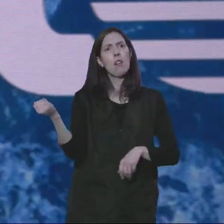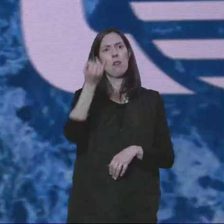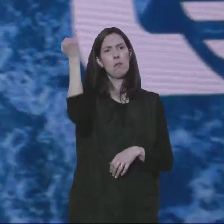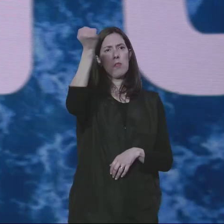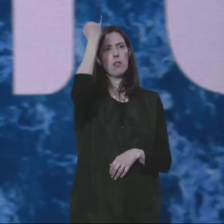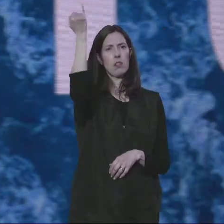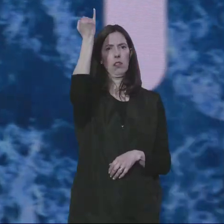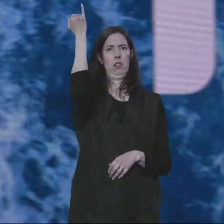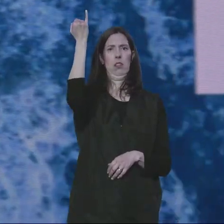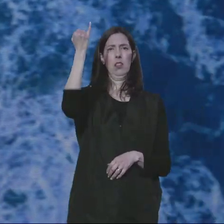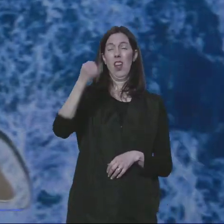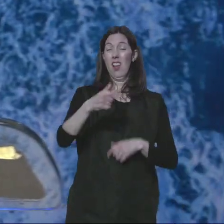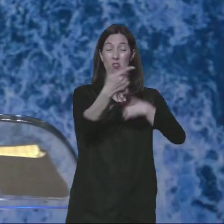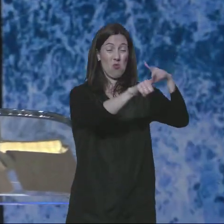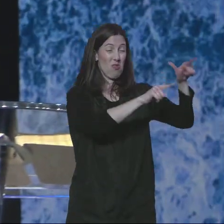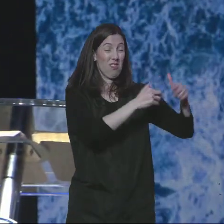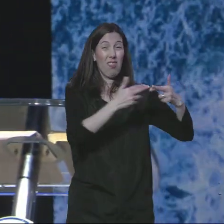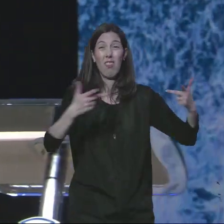não importa.